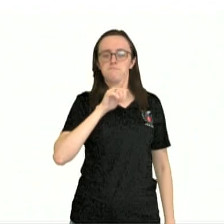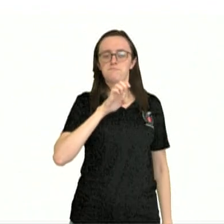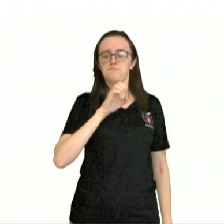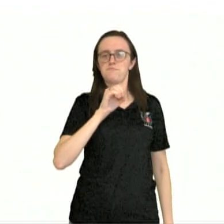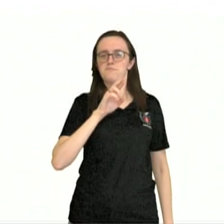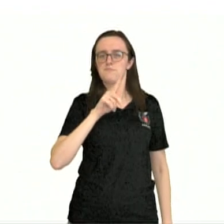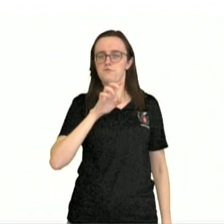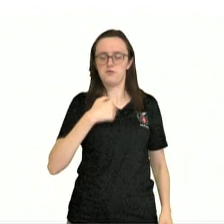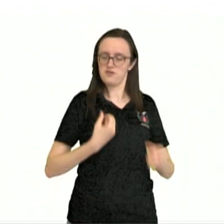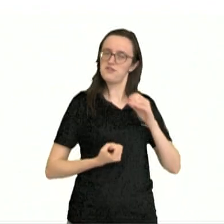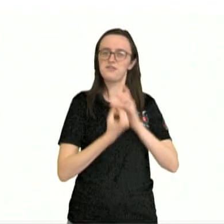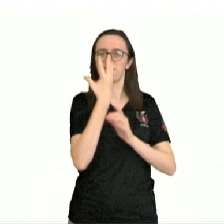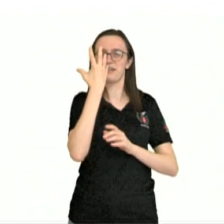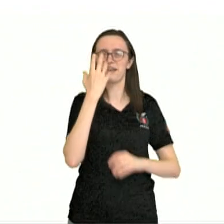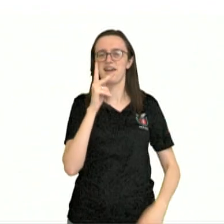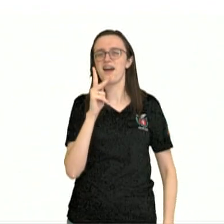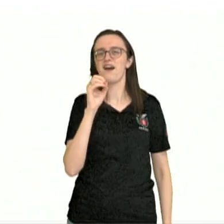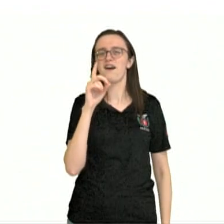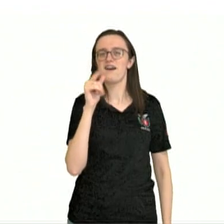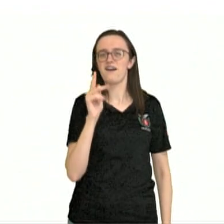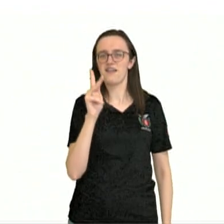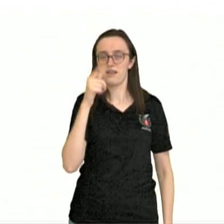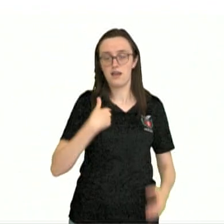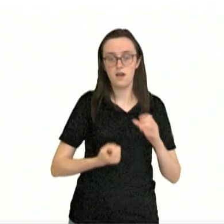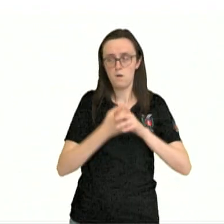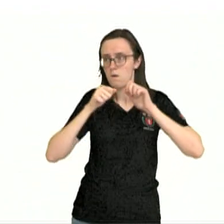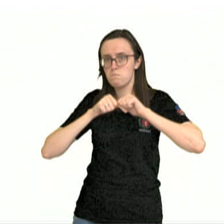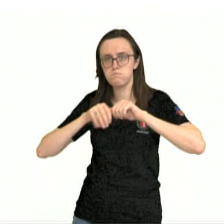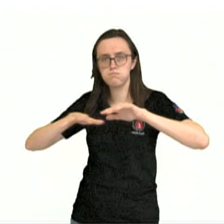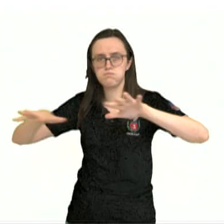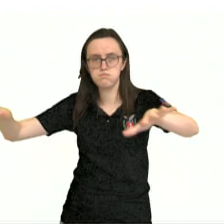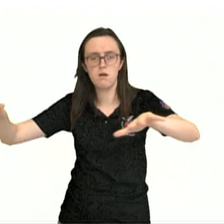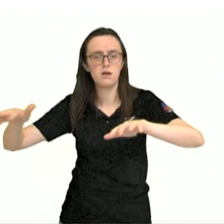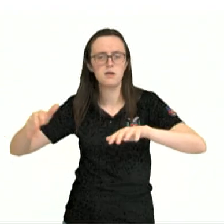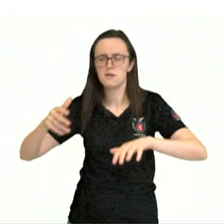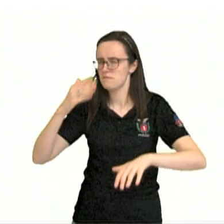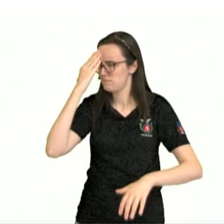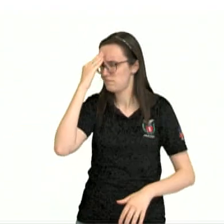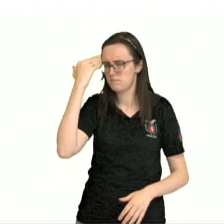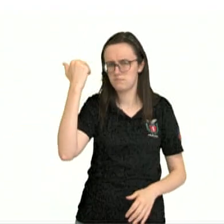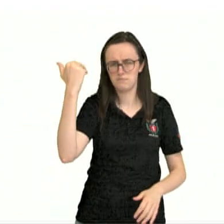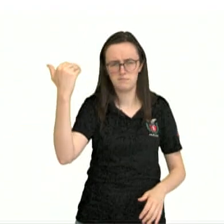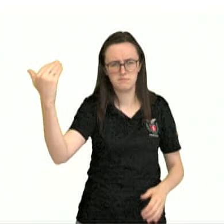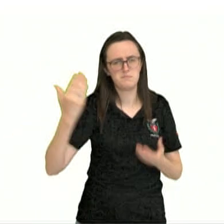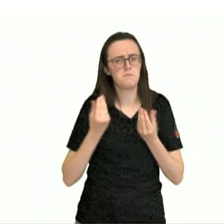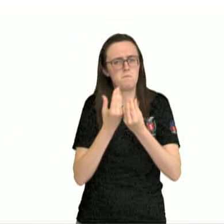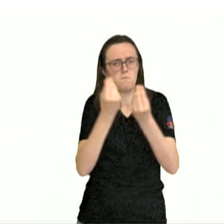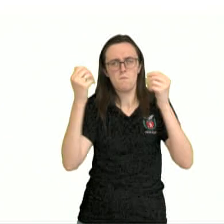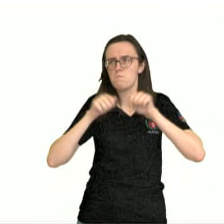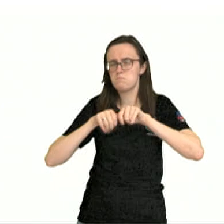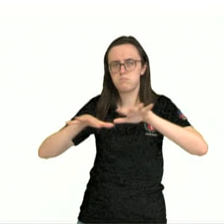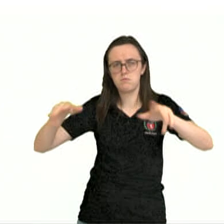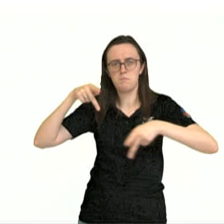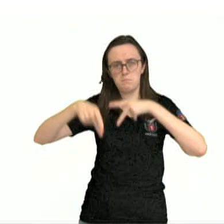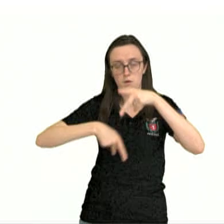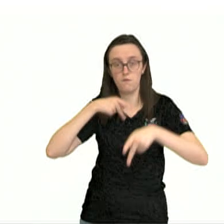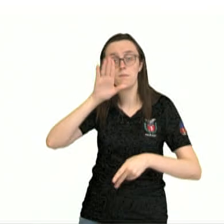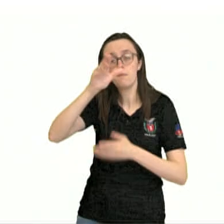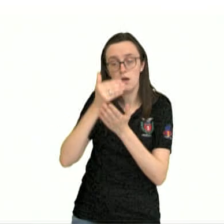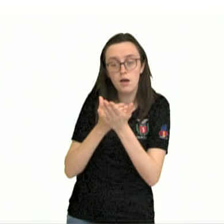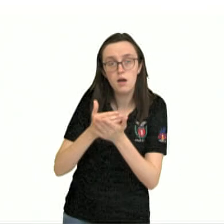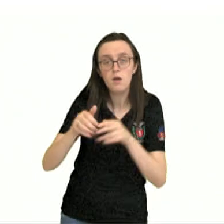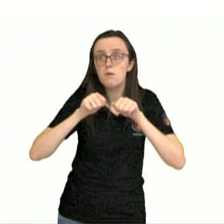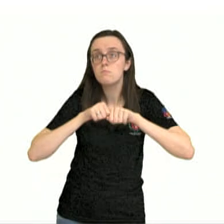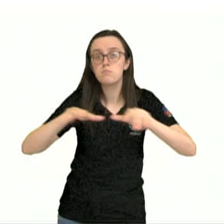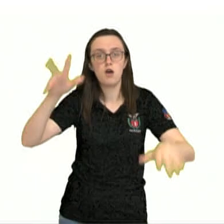da Kodak, né? O fundador da Kodak, as câmeras se popularizaram e chegaram nas mais diversas camadas. No início de sua